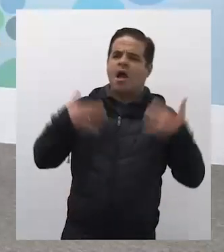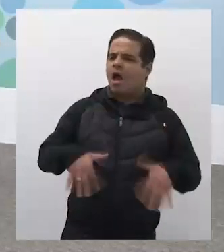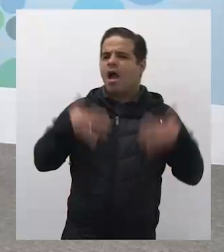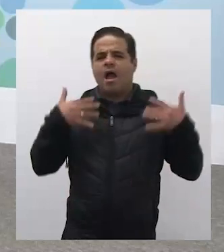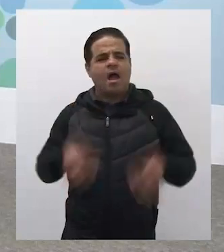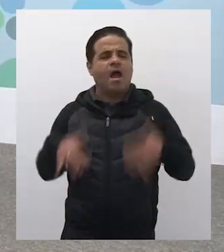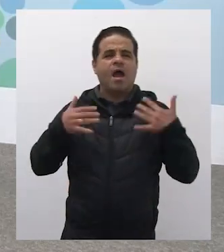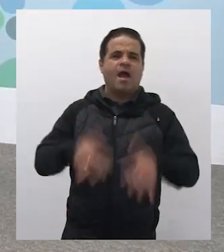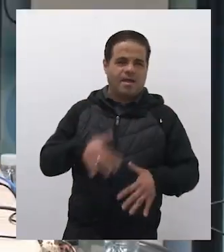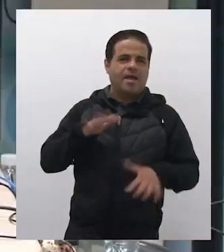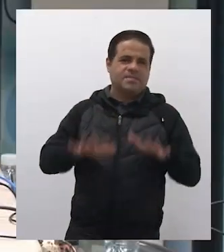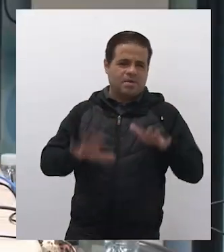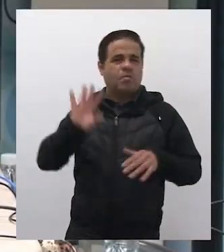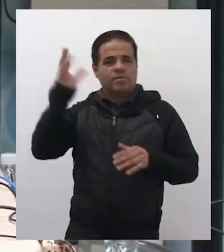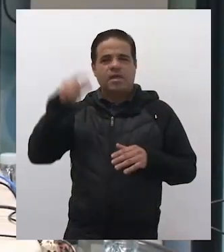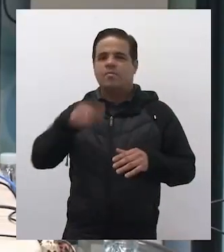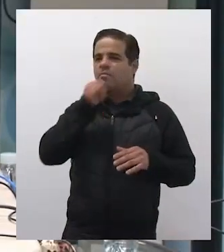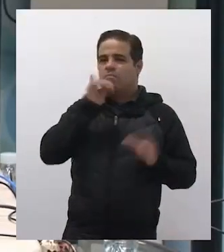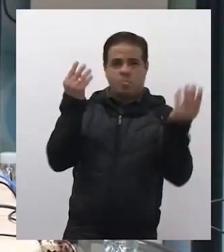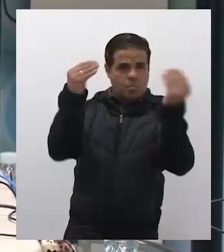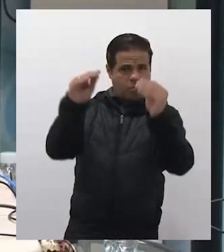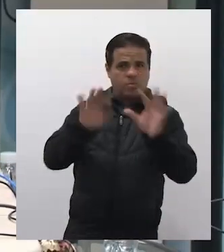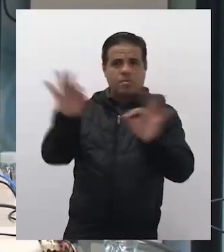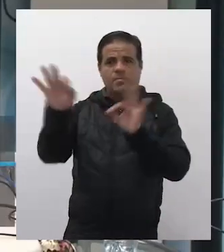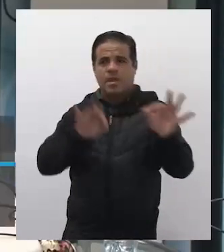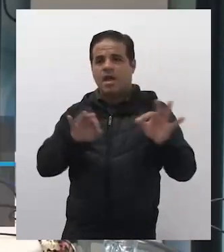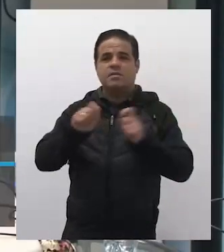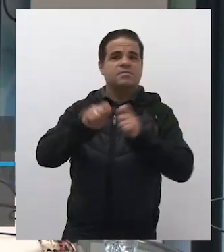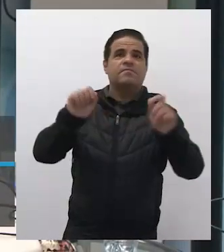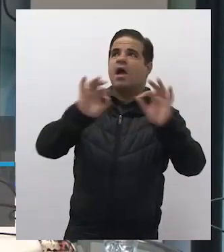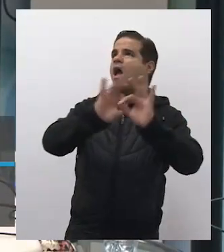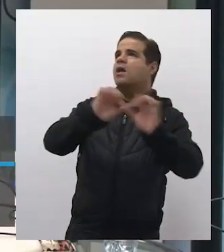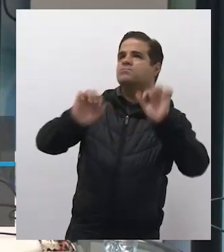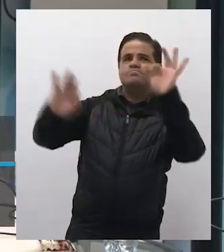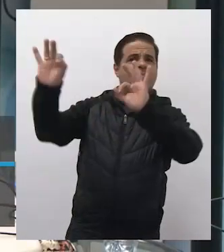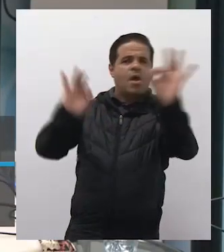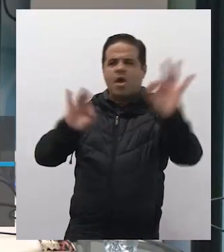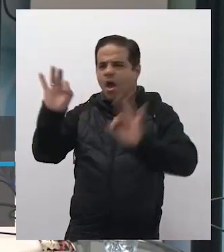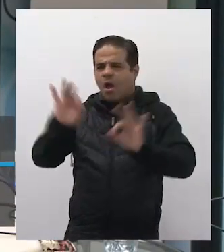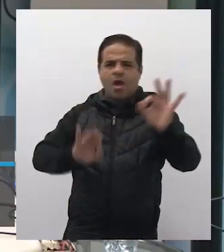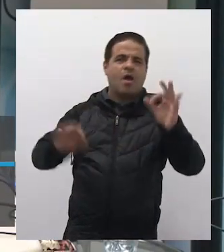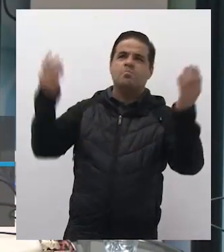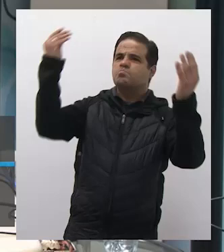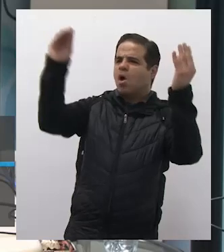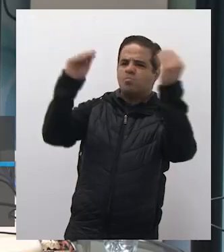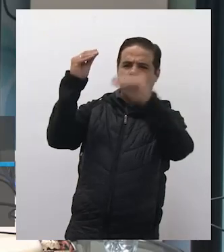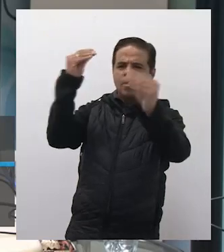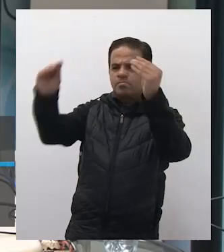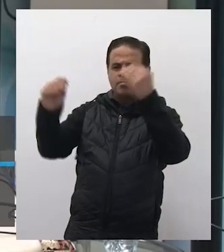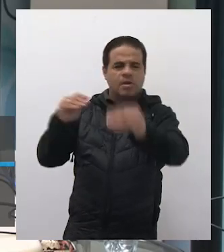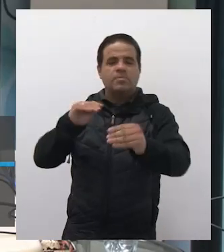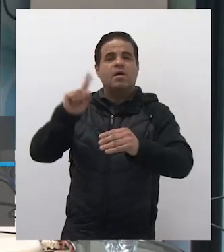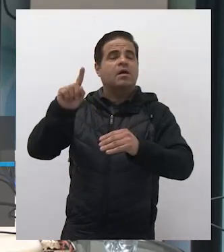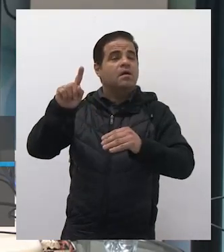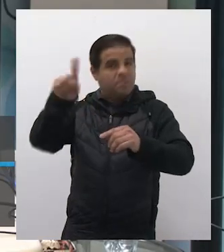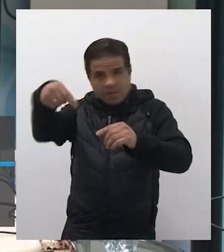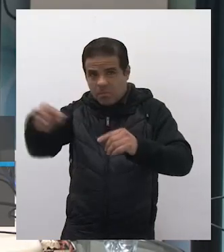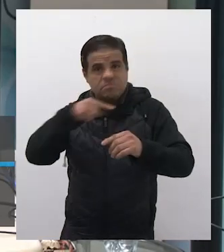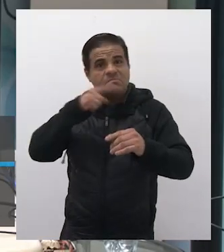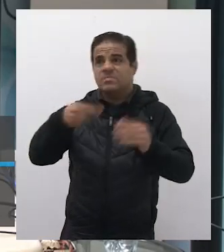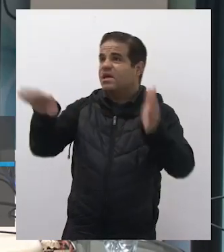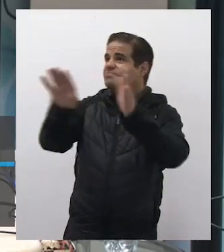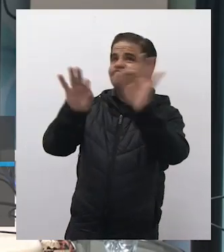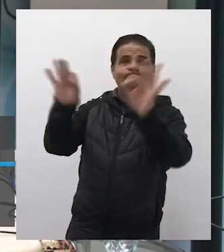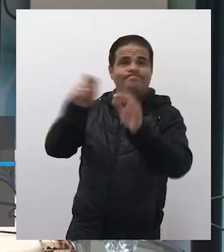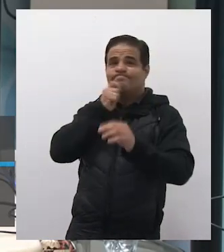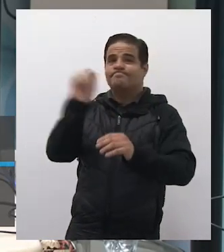Quando a gente vai, por exemplo, montar um plano, você faz objetivos e objetivos e objetivos, depois você não consegue chegar a lugar nenhum,